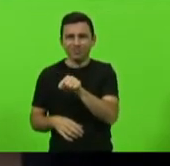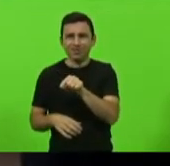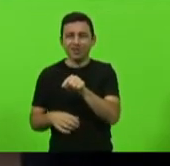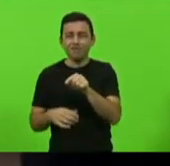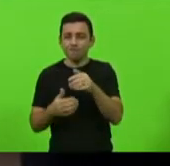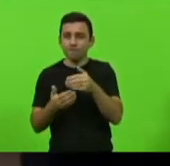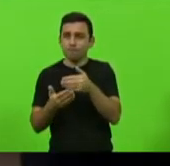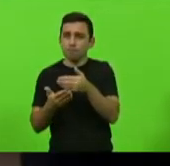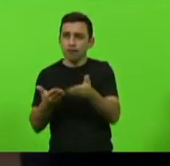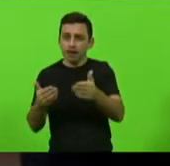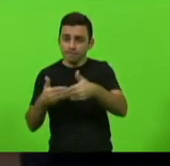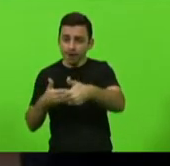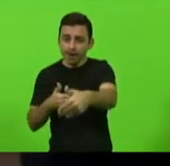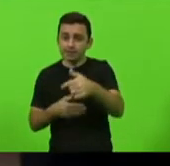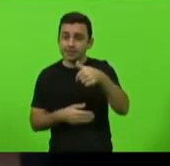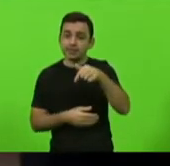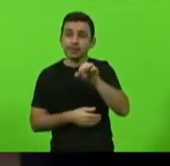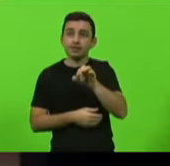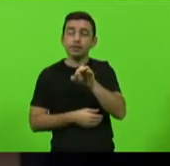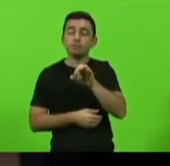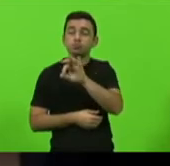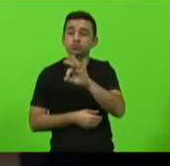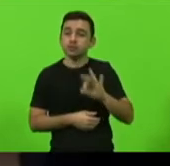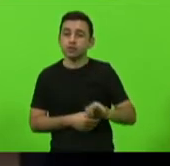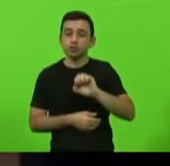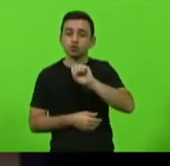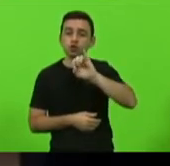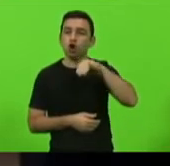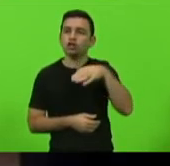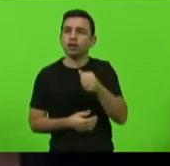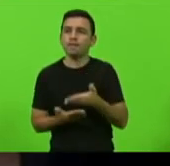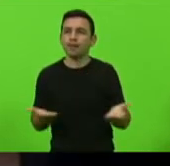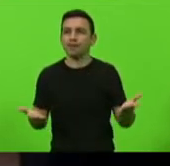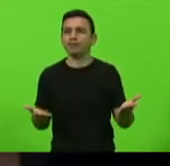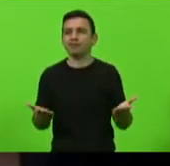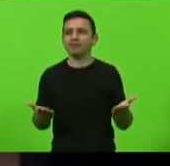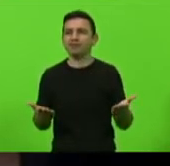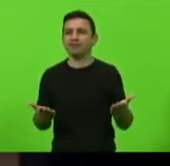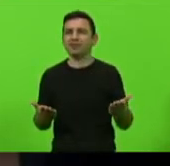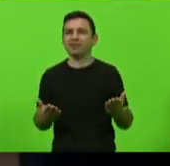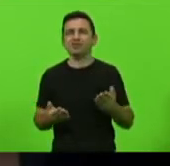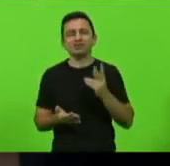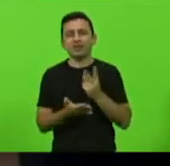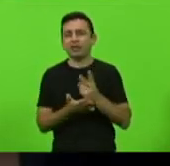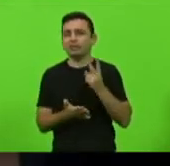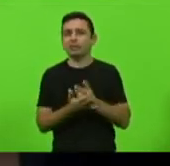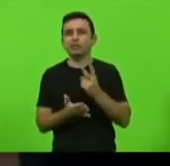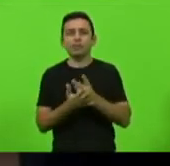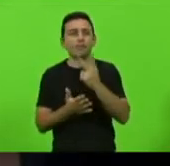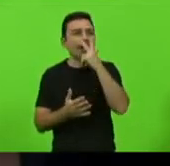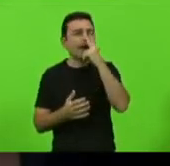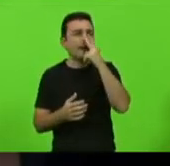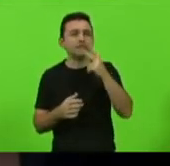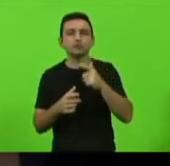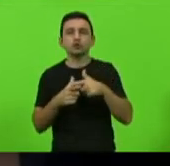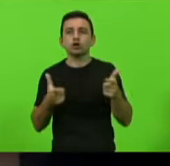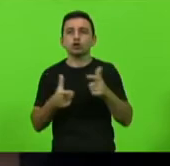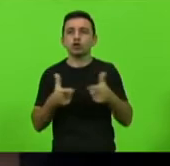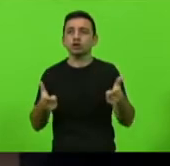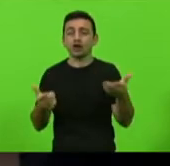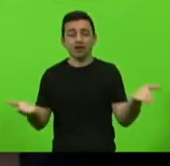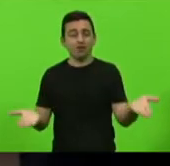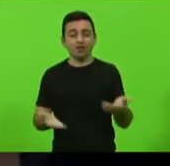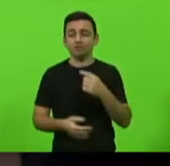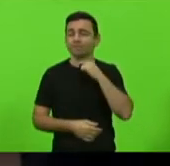70%. 70%. E ele dizia, Kennedy, a gente sempre vai jogando com a sorte. E dessa vez, não deu.